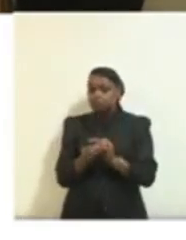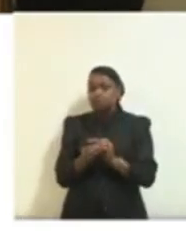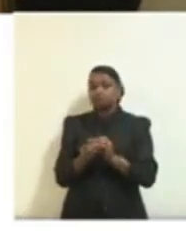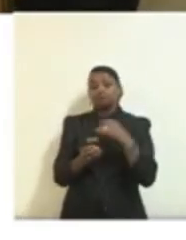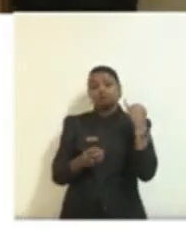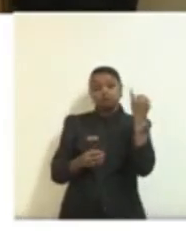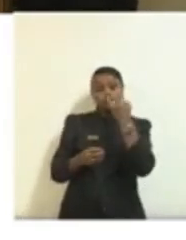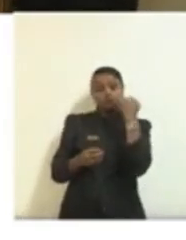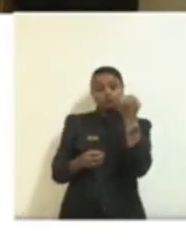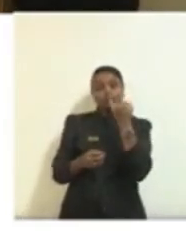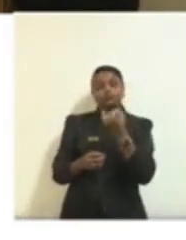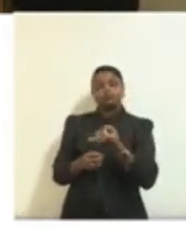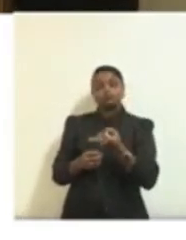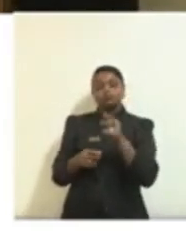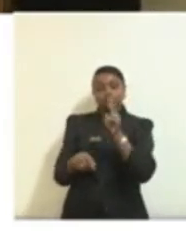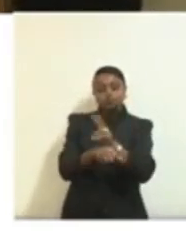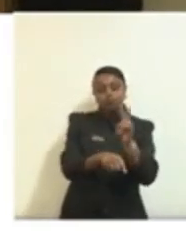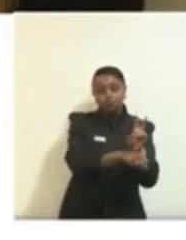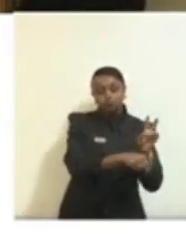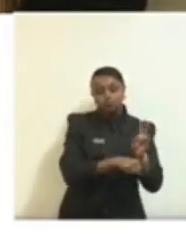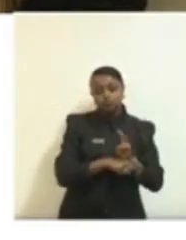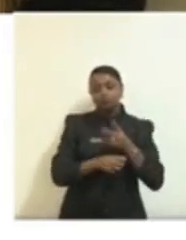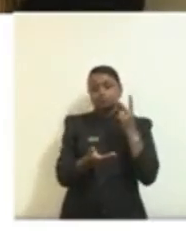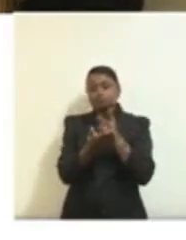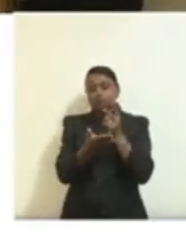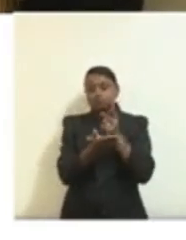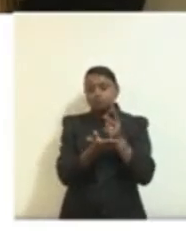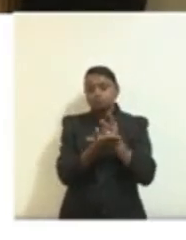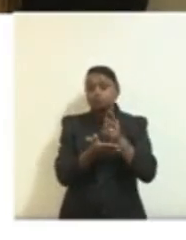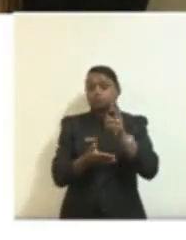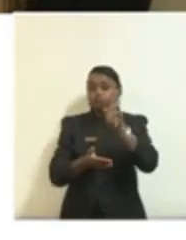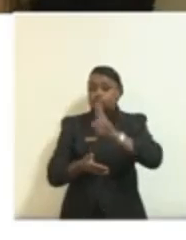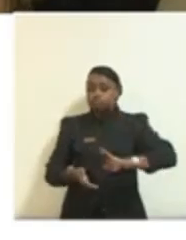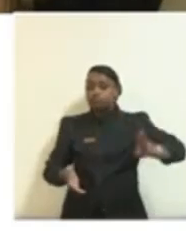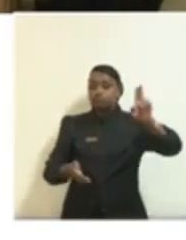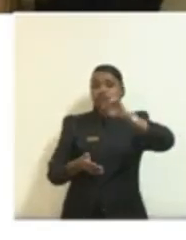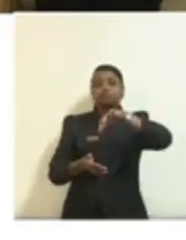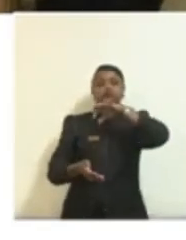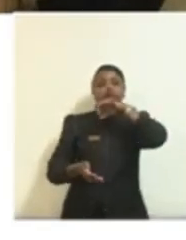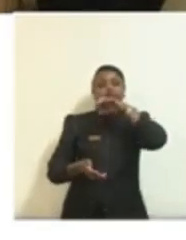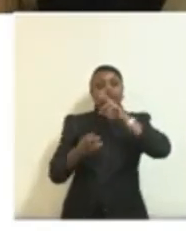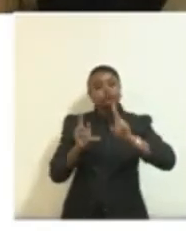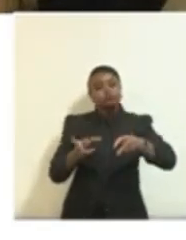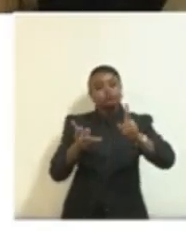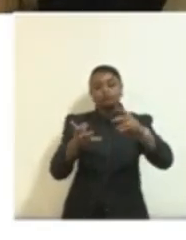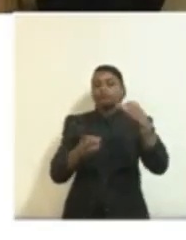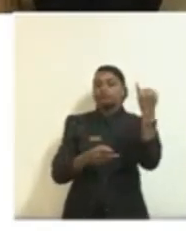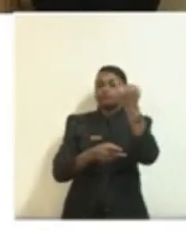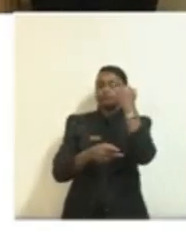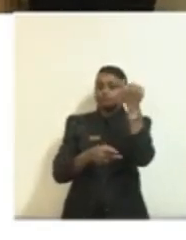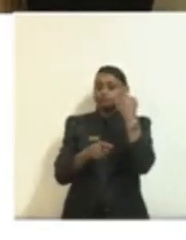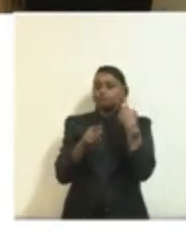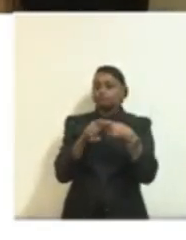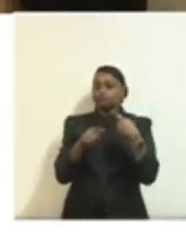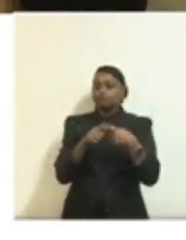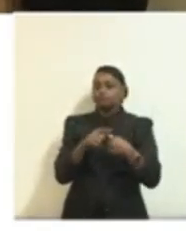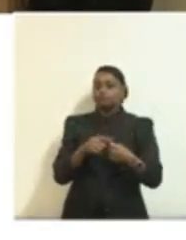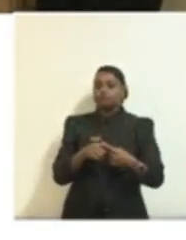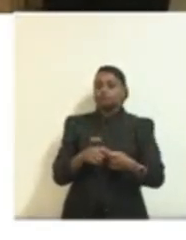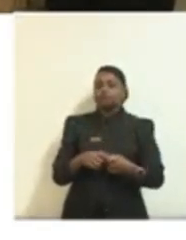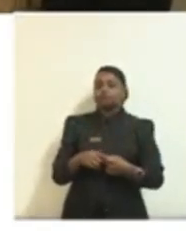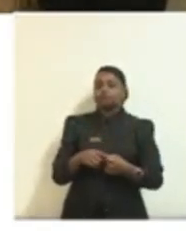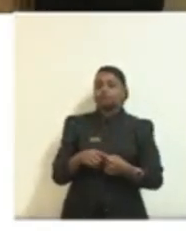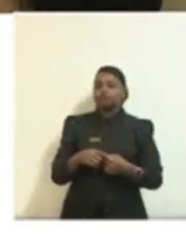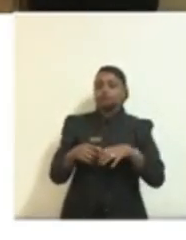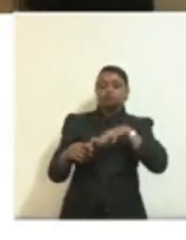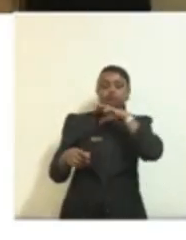legal, unidade de conservação, tem que manter o uso pastoril para conservar a biodiversidade tipicamente campestre. Quer dizer, unidade de